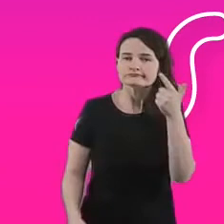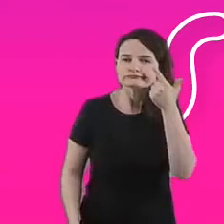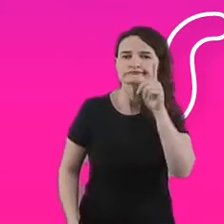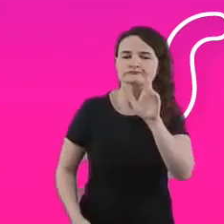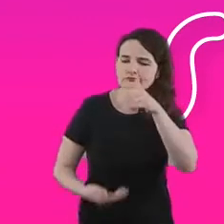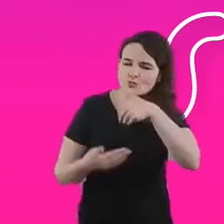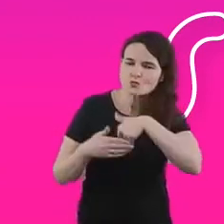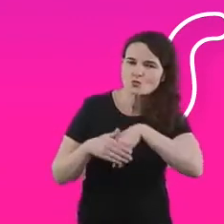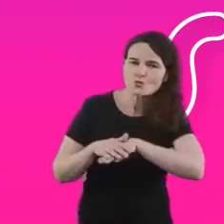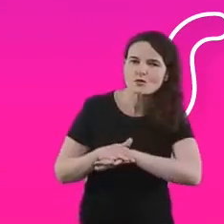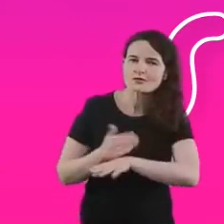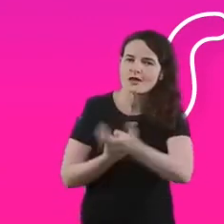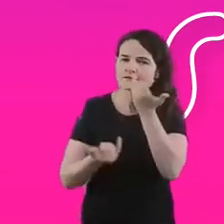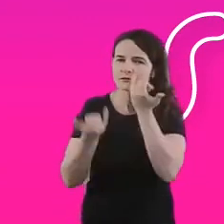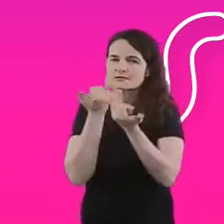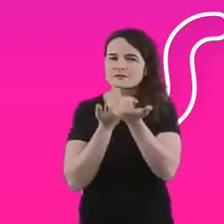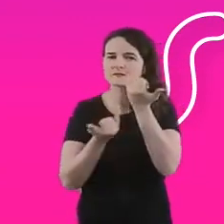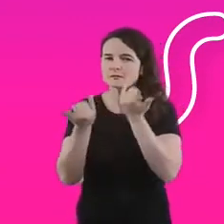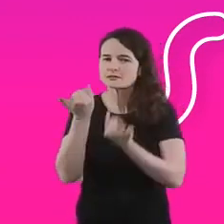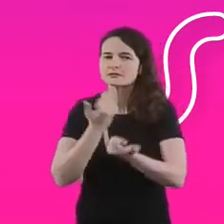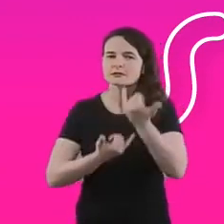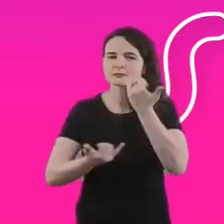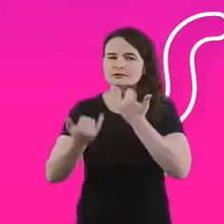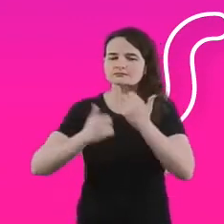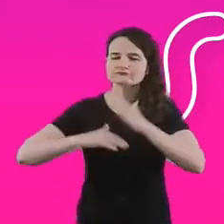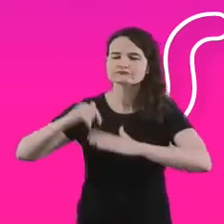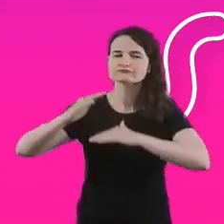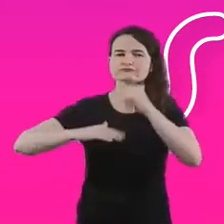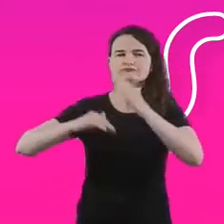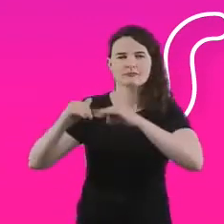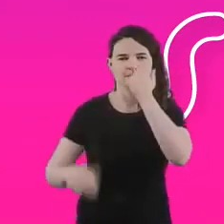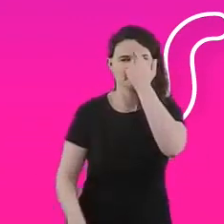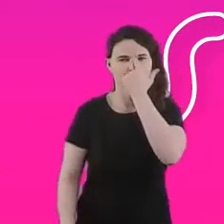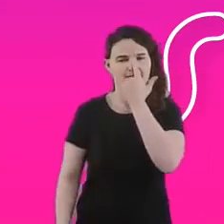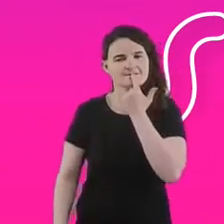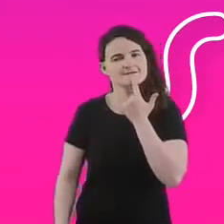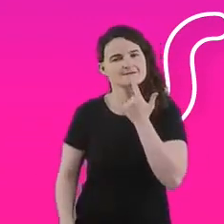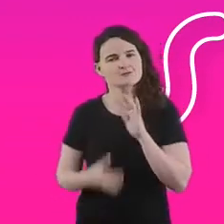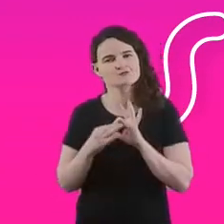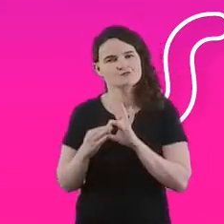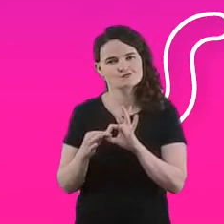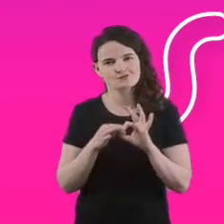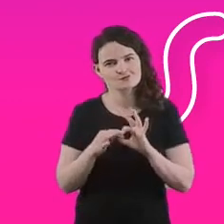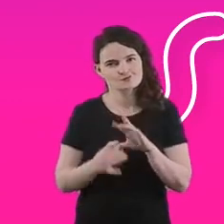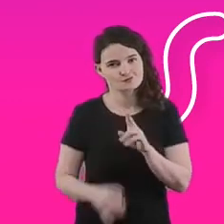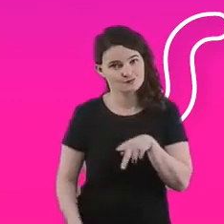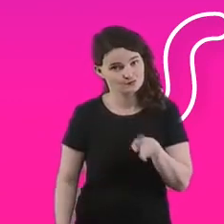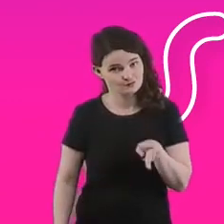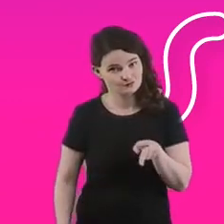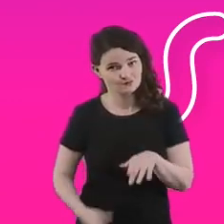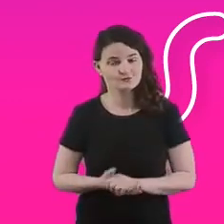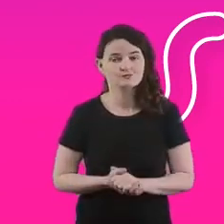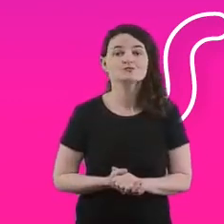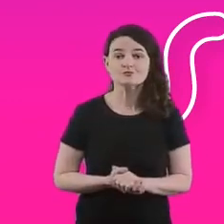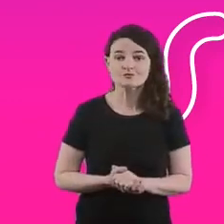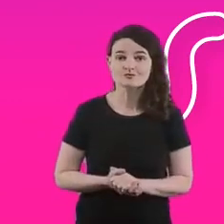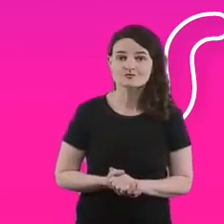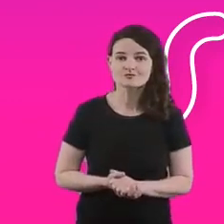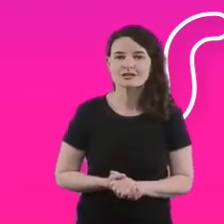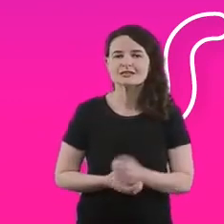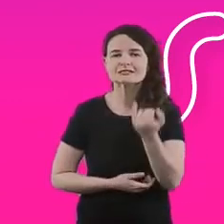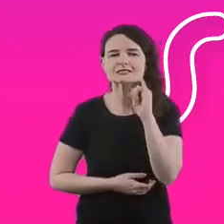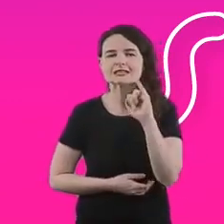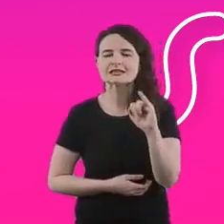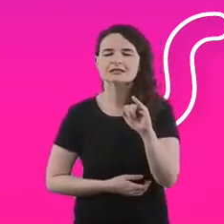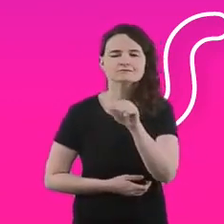diversas informações para construir um perfil unificado desse professor. A partir do momento que eu tenho a interação de um usuário na rede social, ou